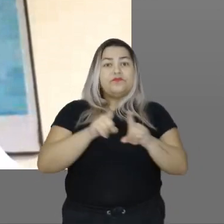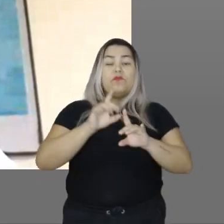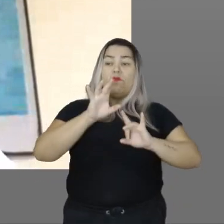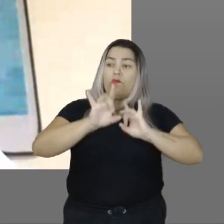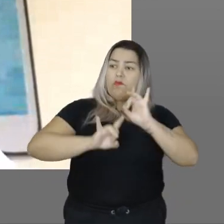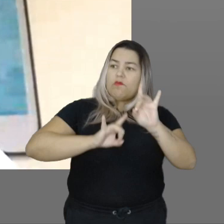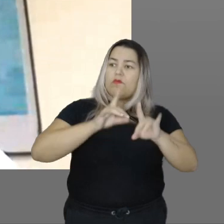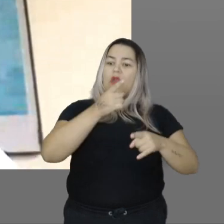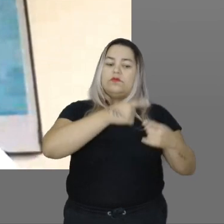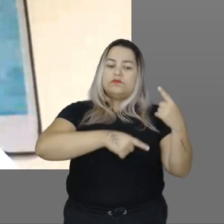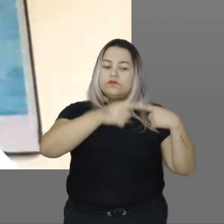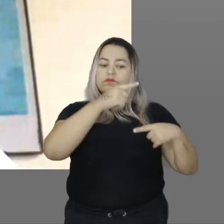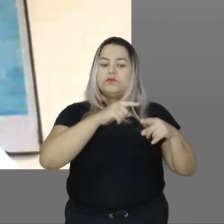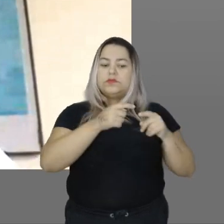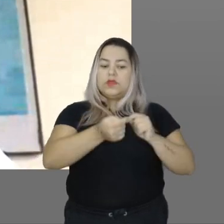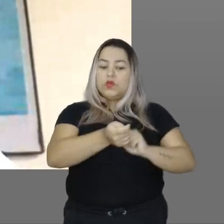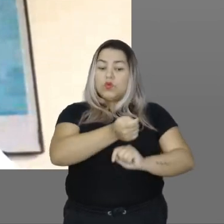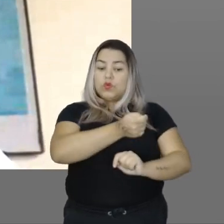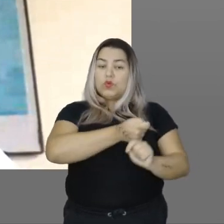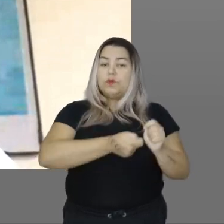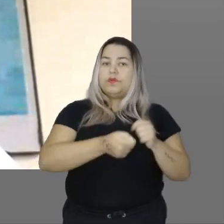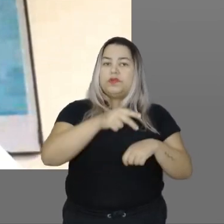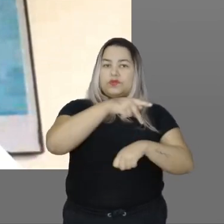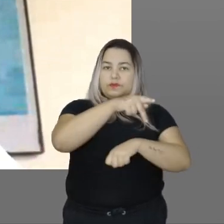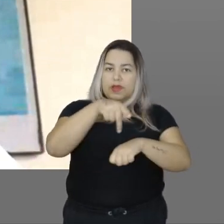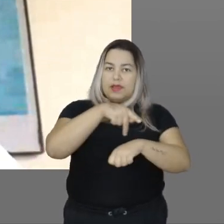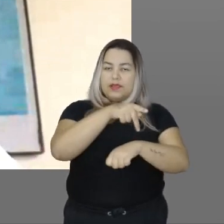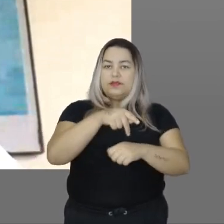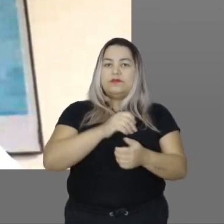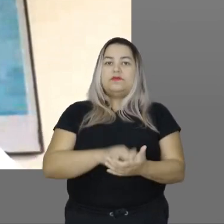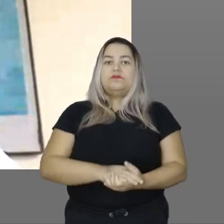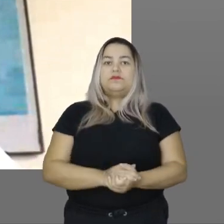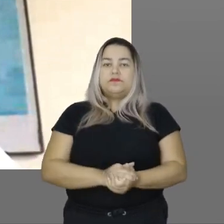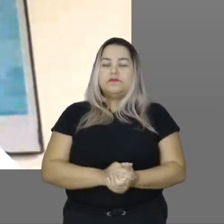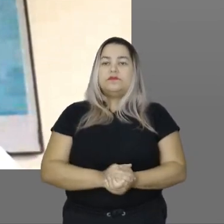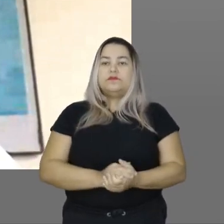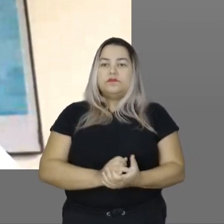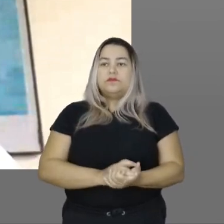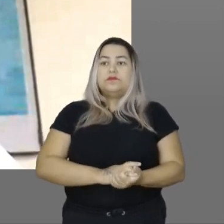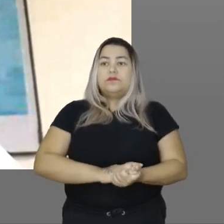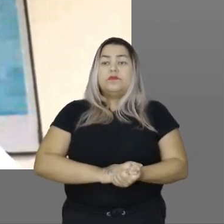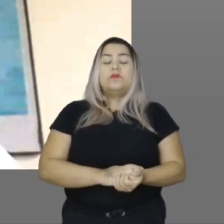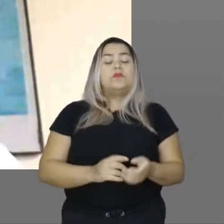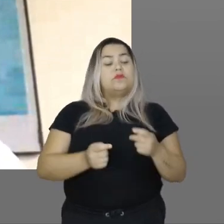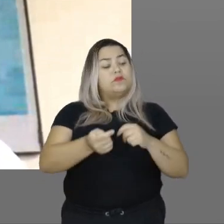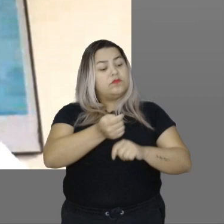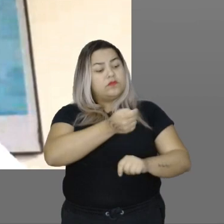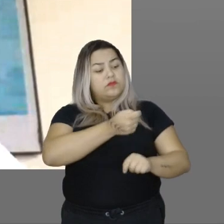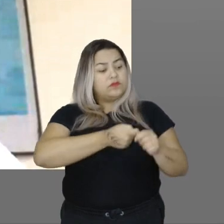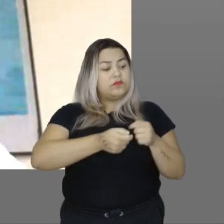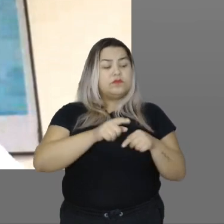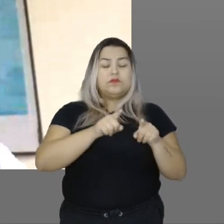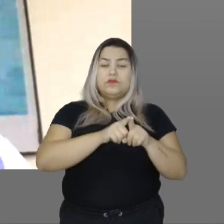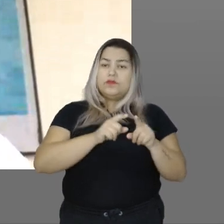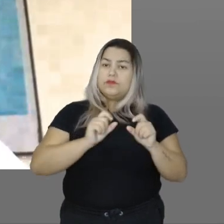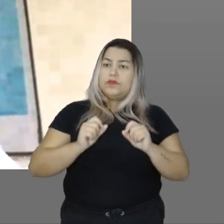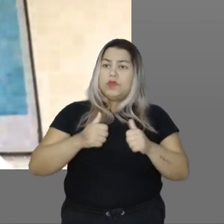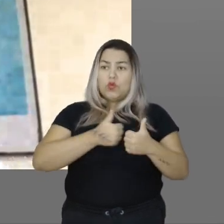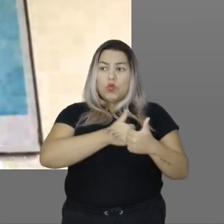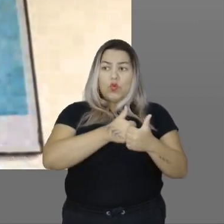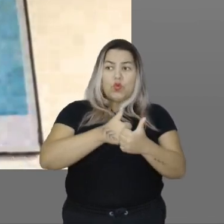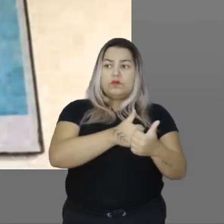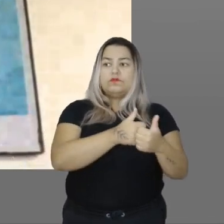especialmente a reconstrução econômica do país, né? Aliás, a área econômica que vem sendo conduzida